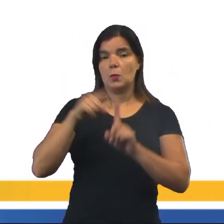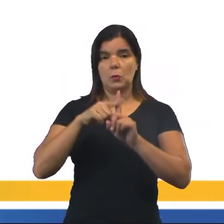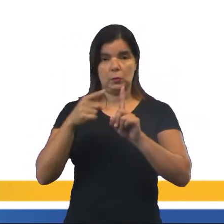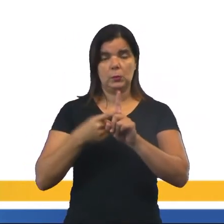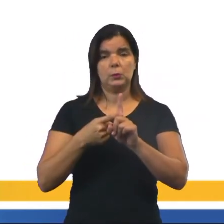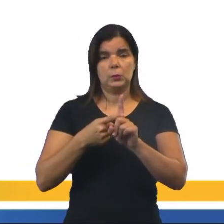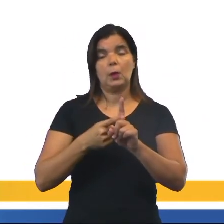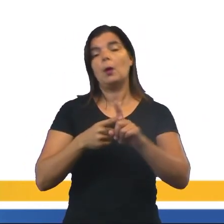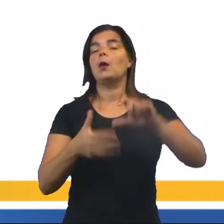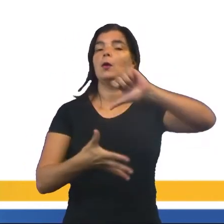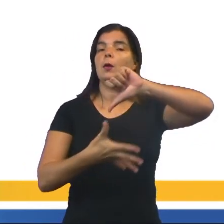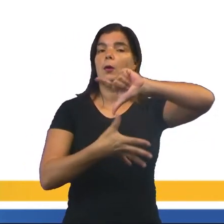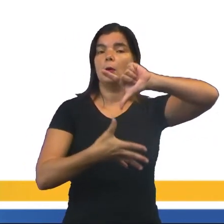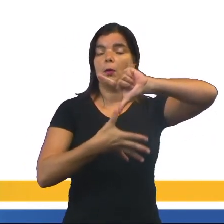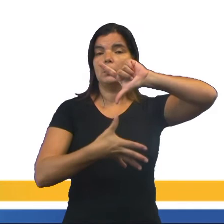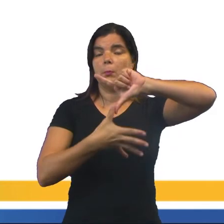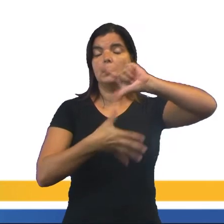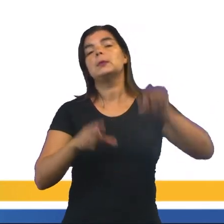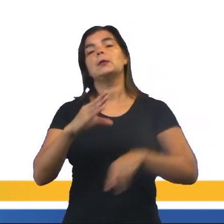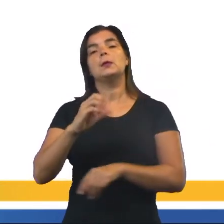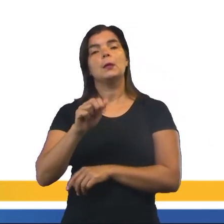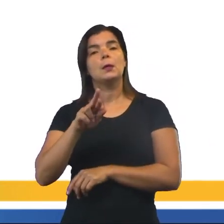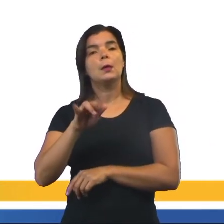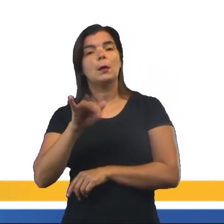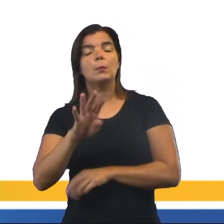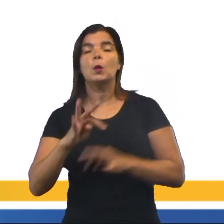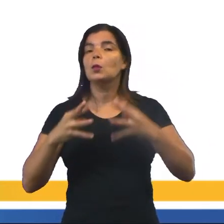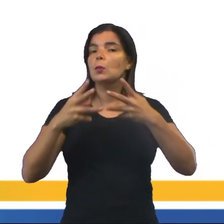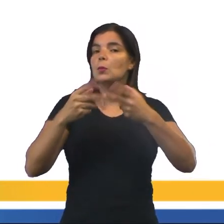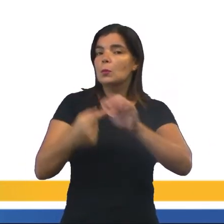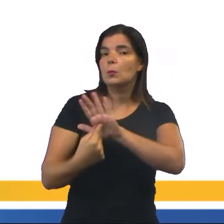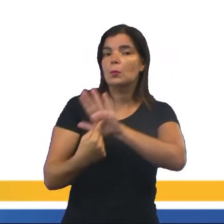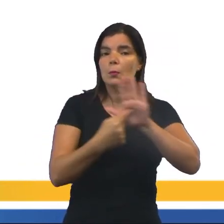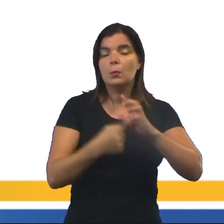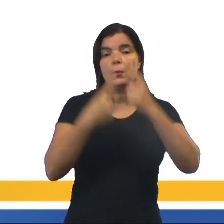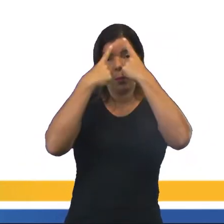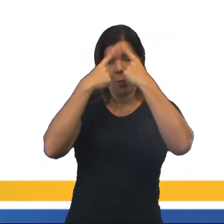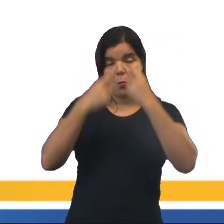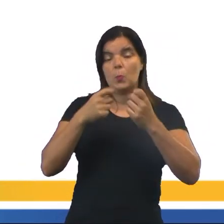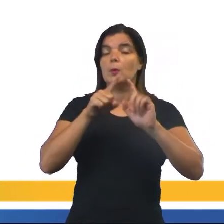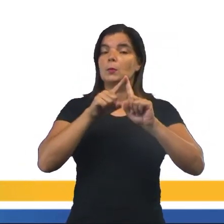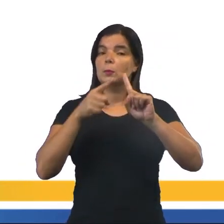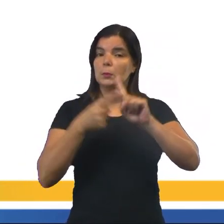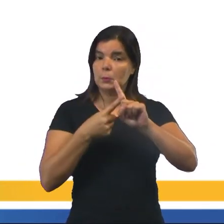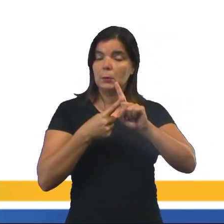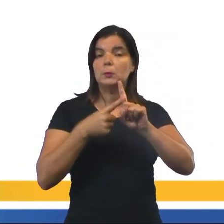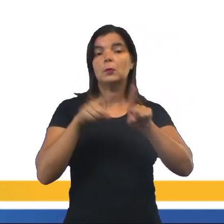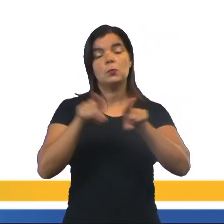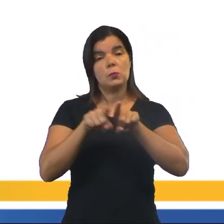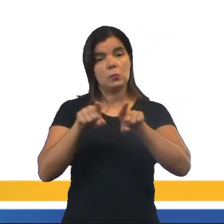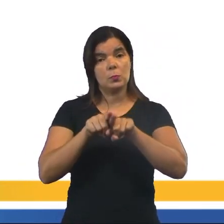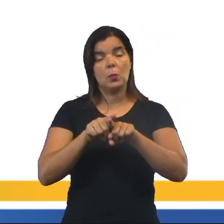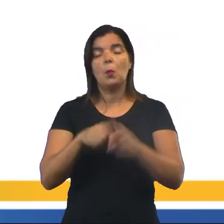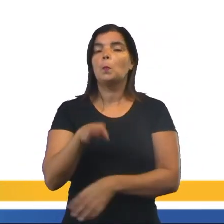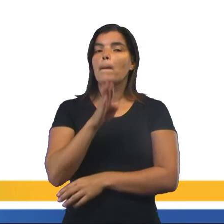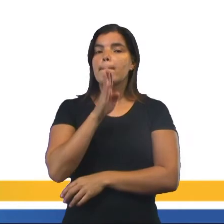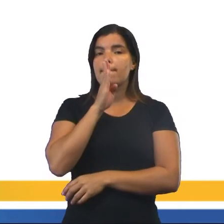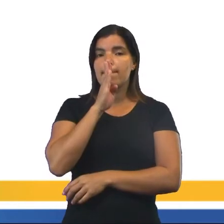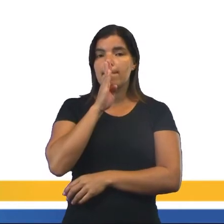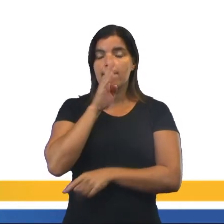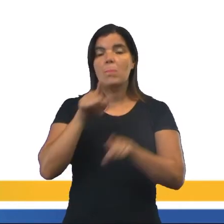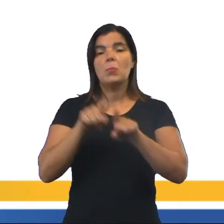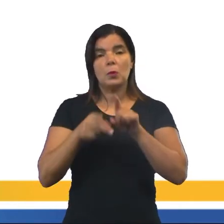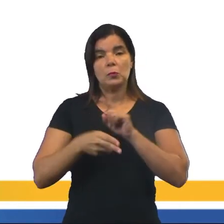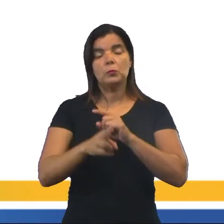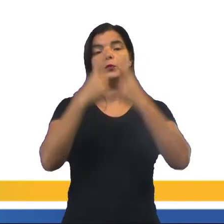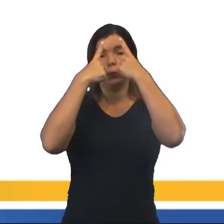na América Latina e Caribe. Todas essas são expressões da violência obstétrica, uma forma silenciosa e perene